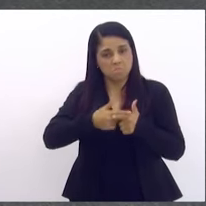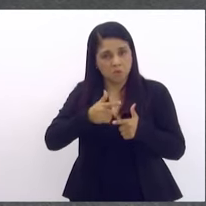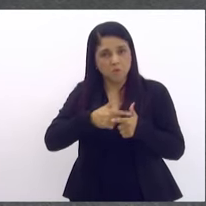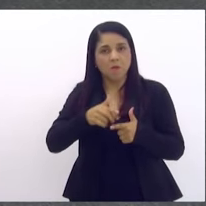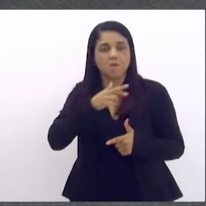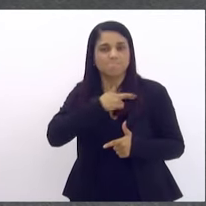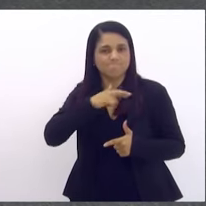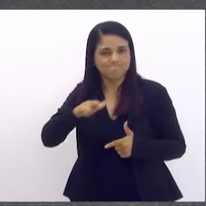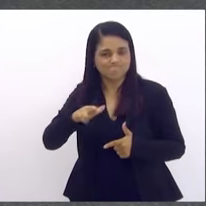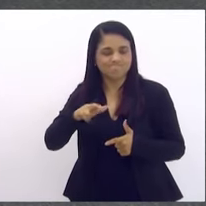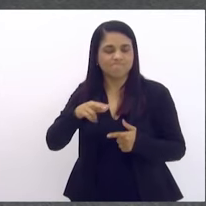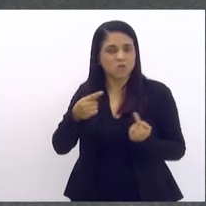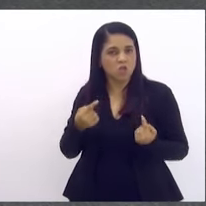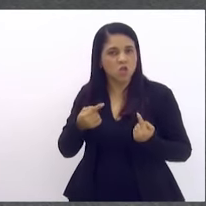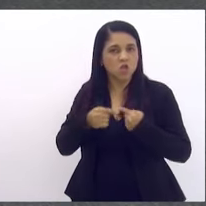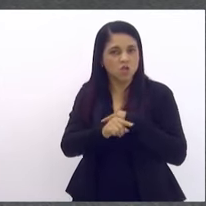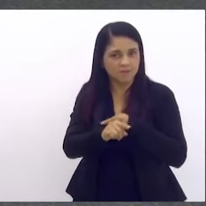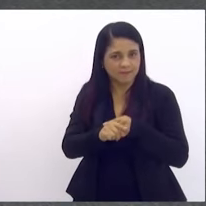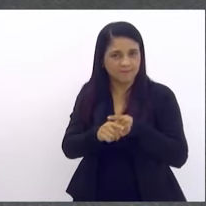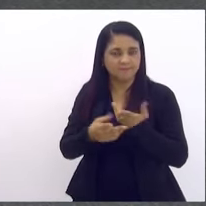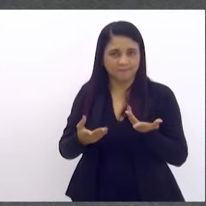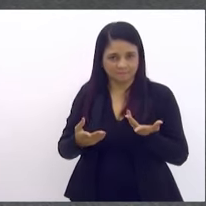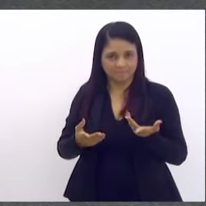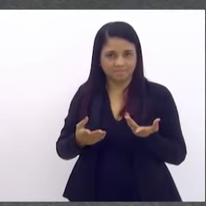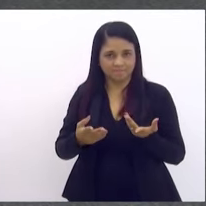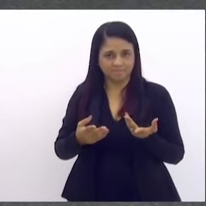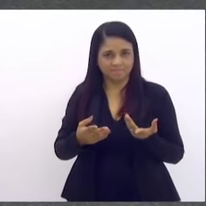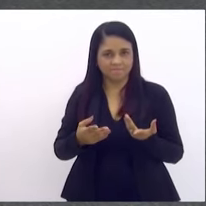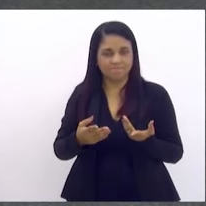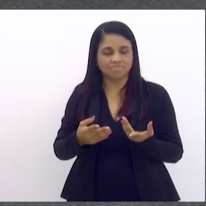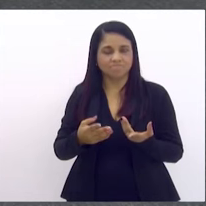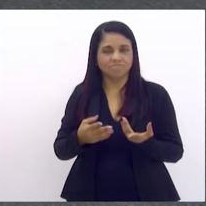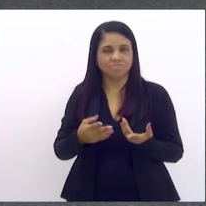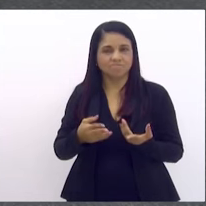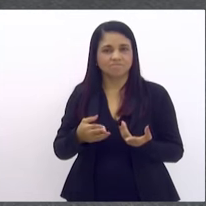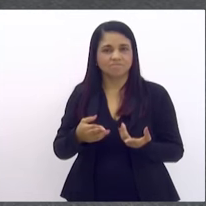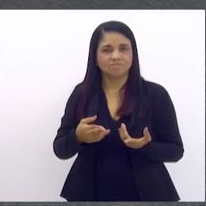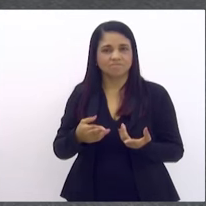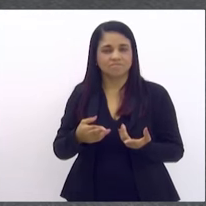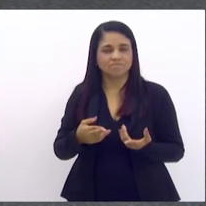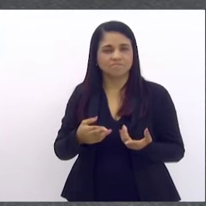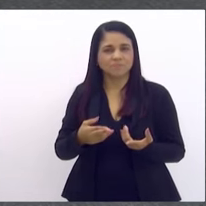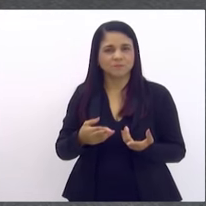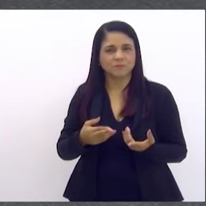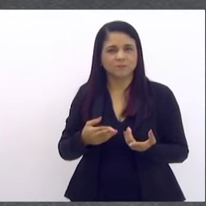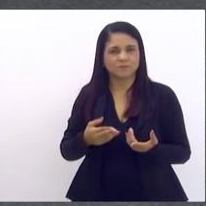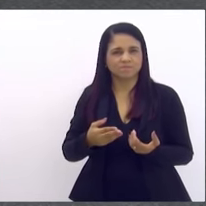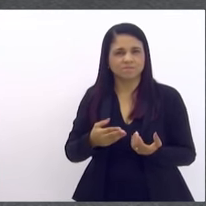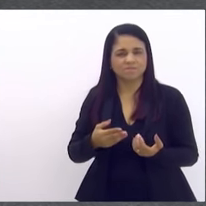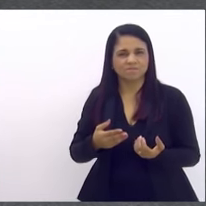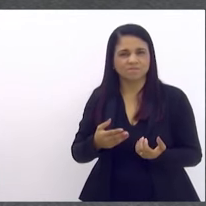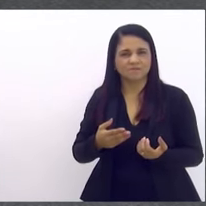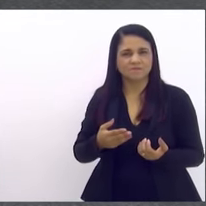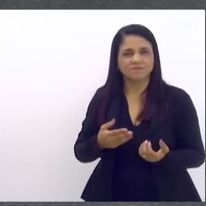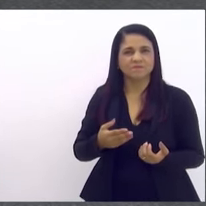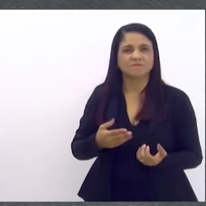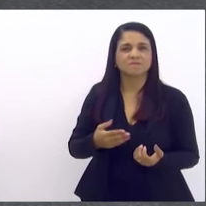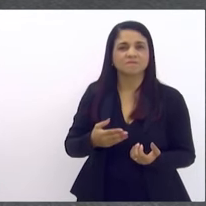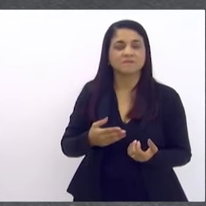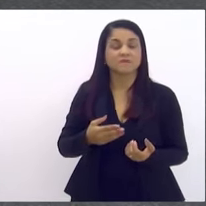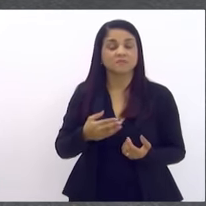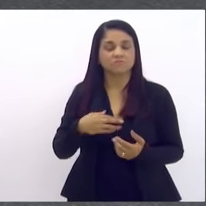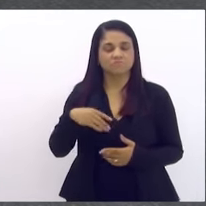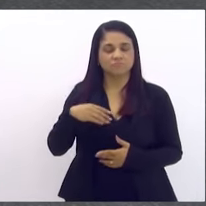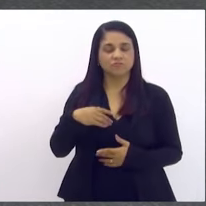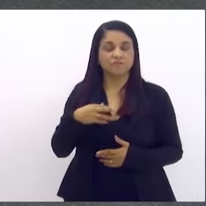religiosa ali dirigido aos eh aqueles que professam a religião de matriz